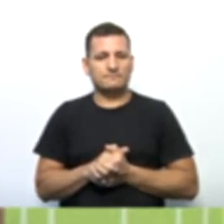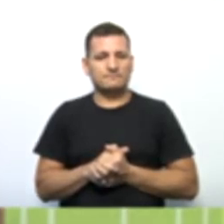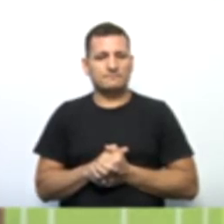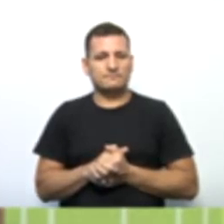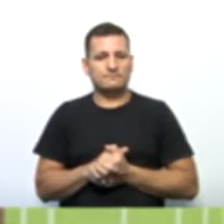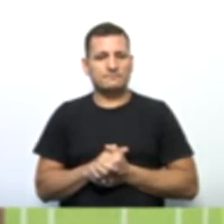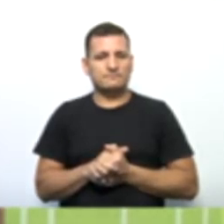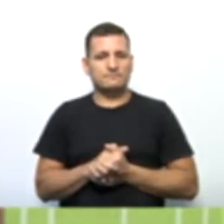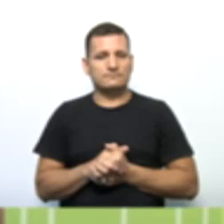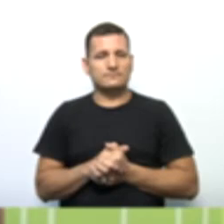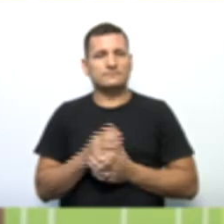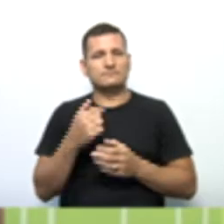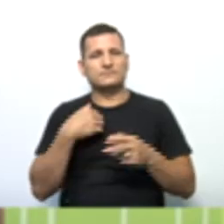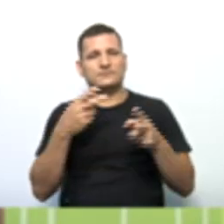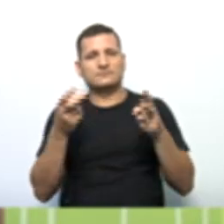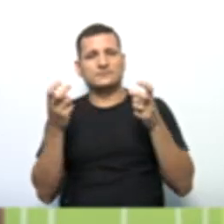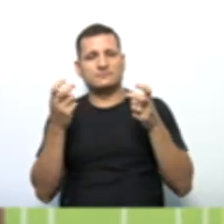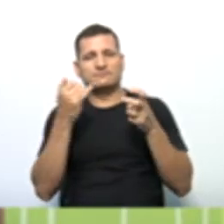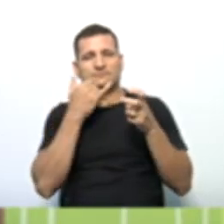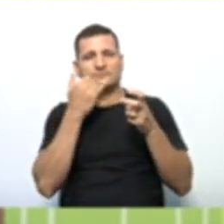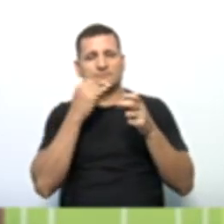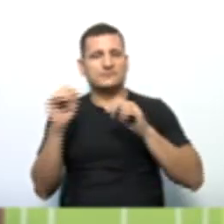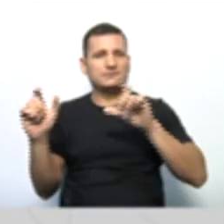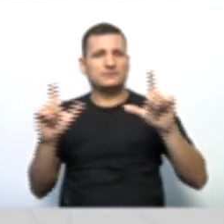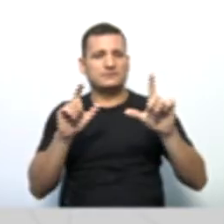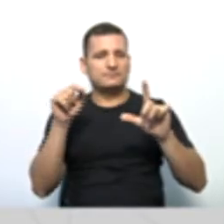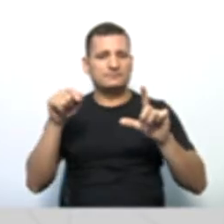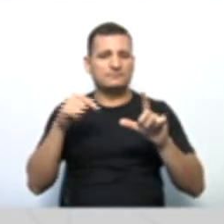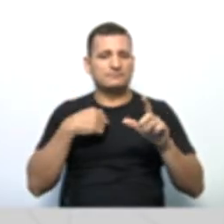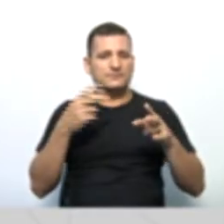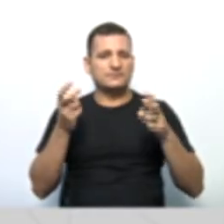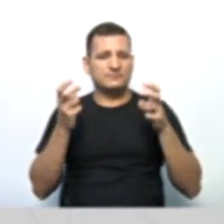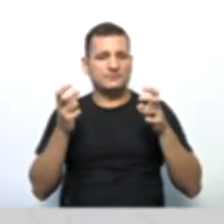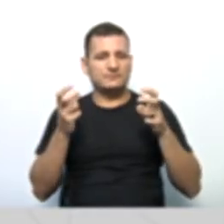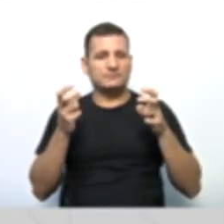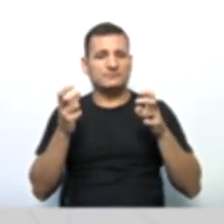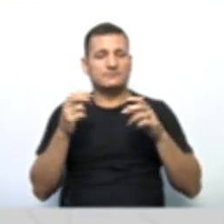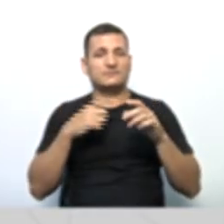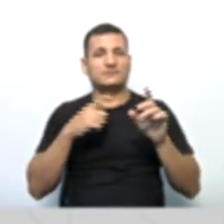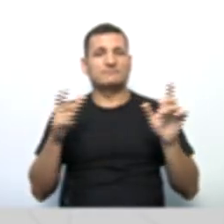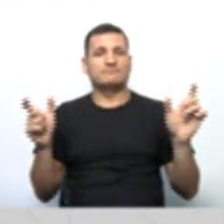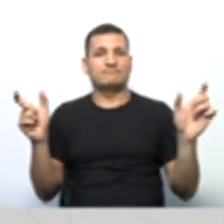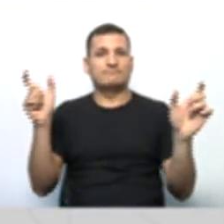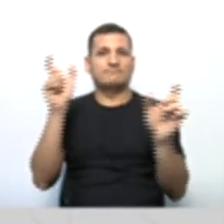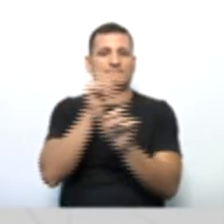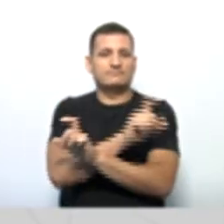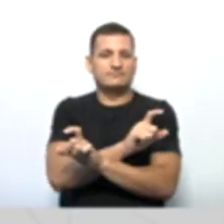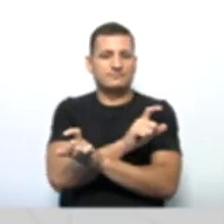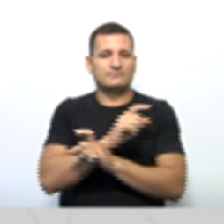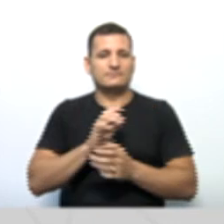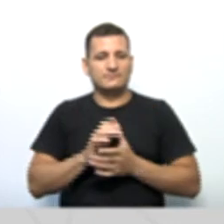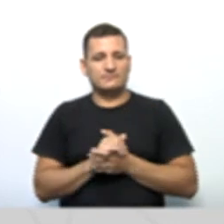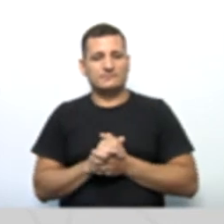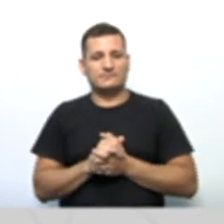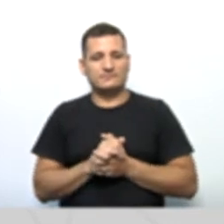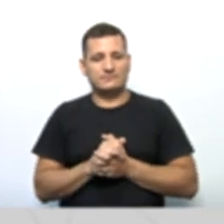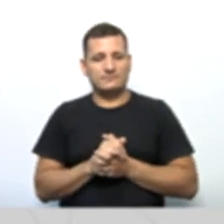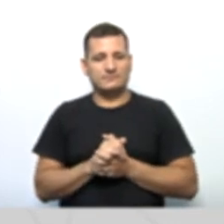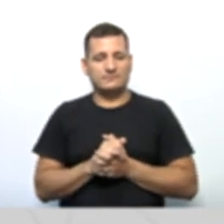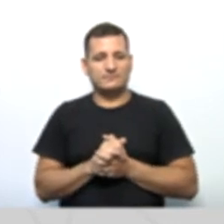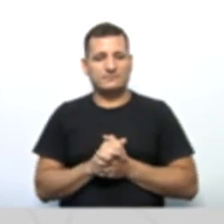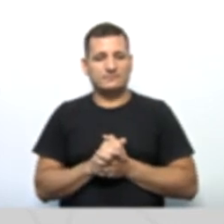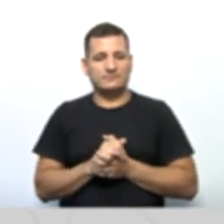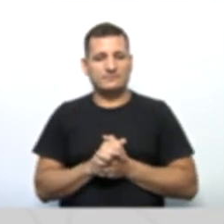Nossa, agora que eu percebi... Gente, volta aqui pro nosso conteúdo, que eu percebi que está invertido. Eu ia falar isso agora.